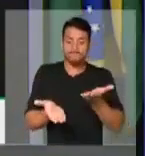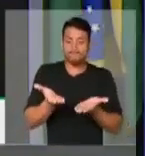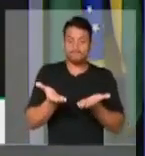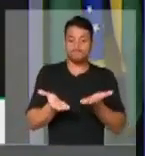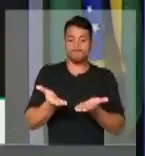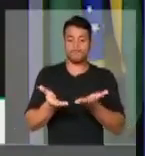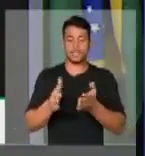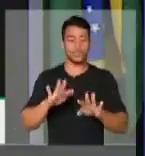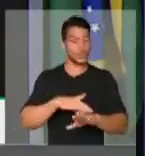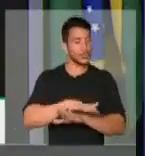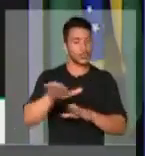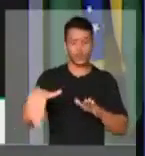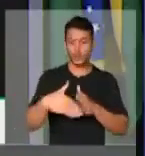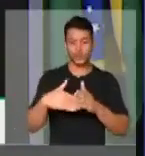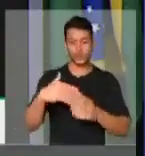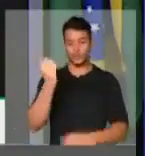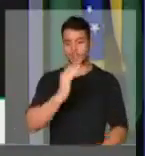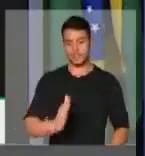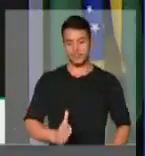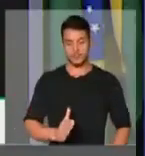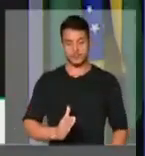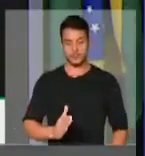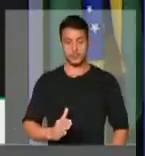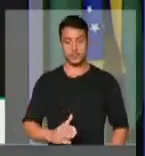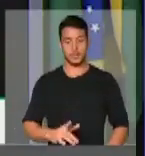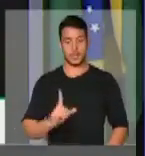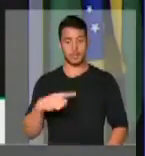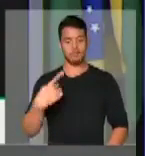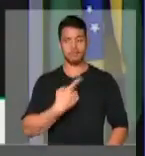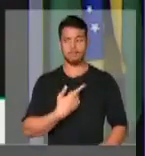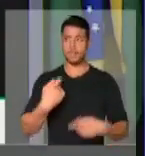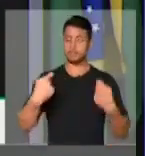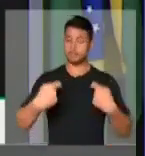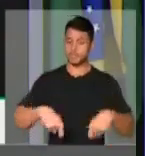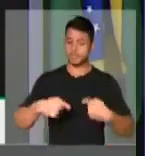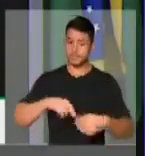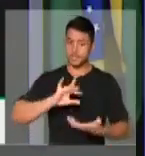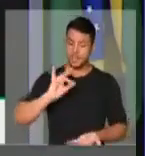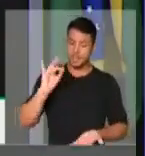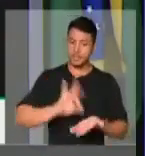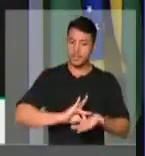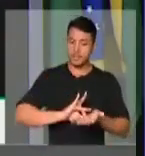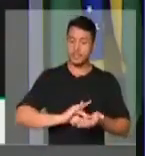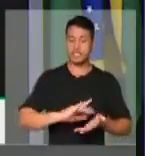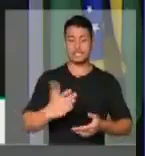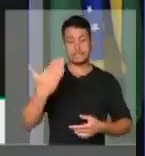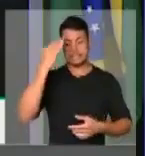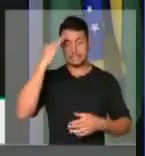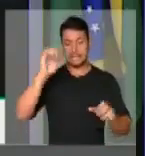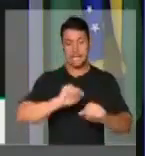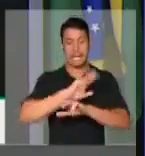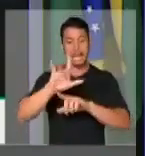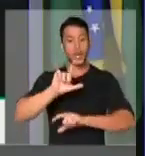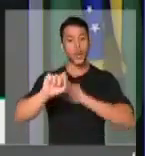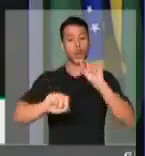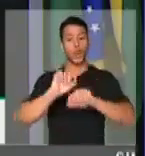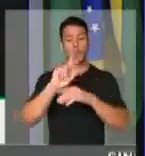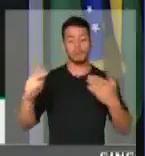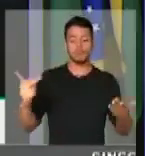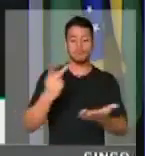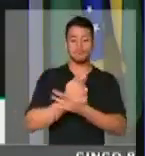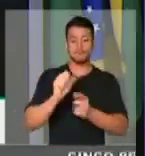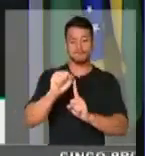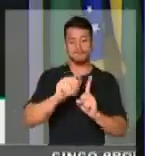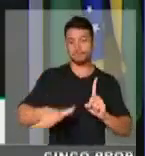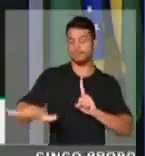todo um sistema. É preciso competência em campo para compreender e para convencer